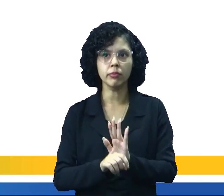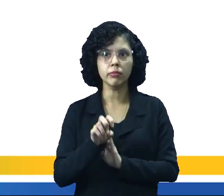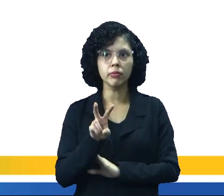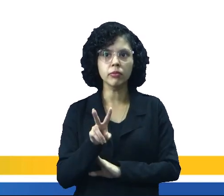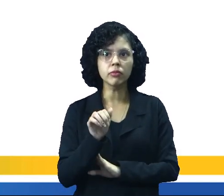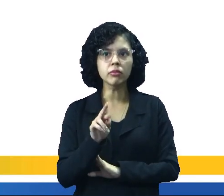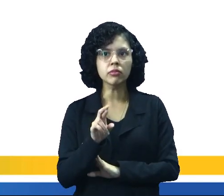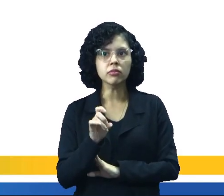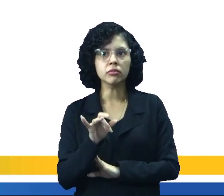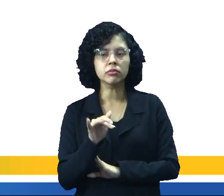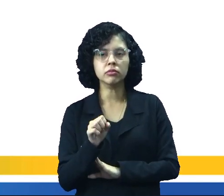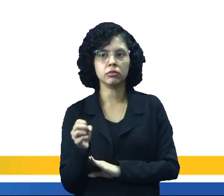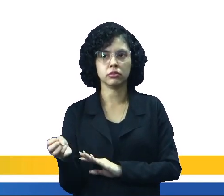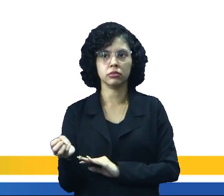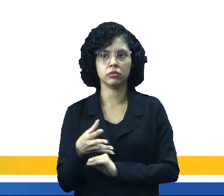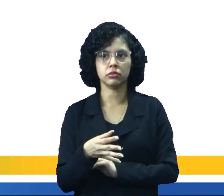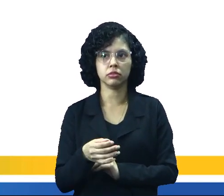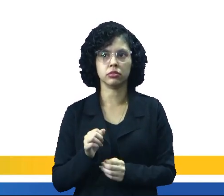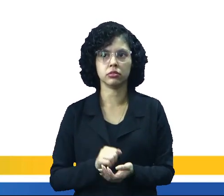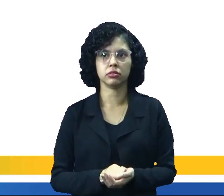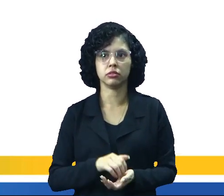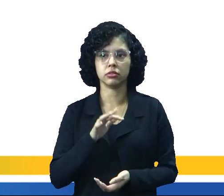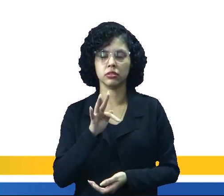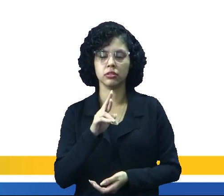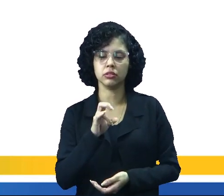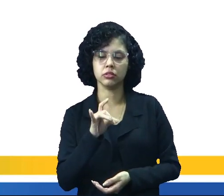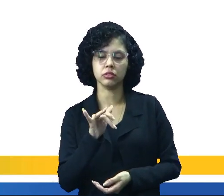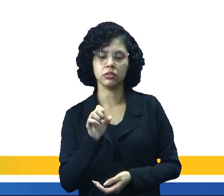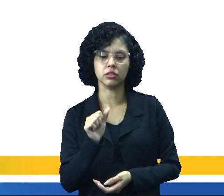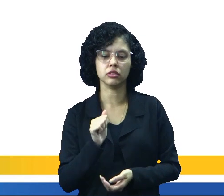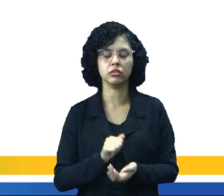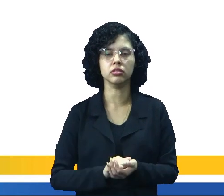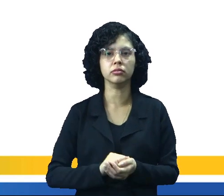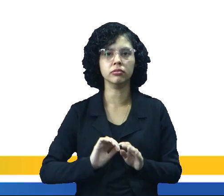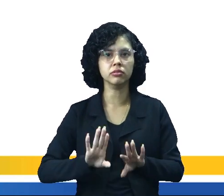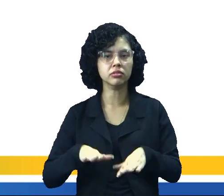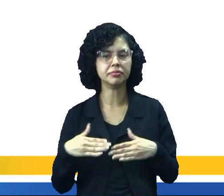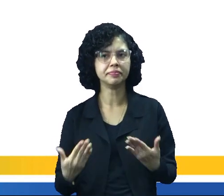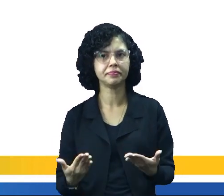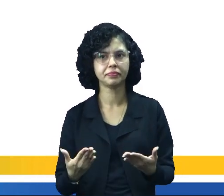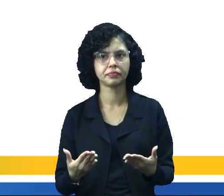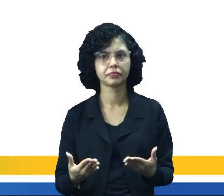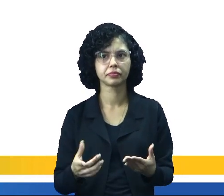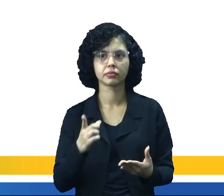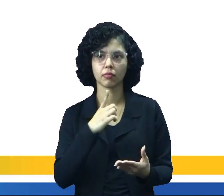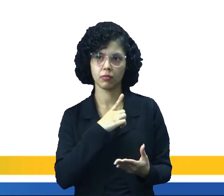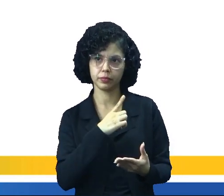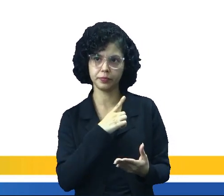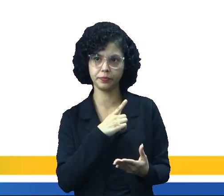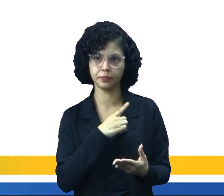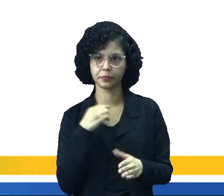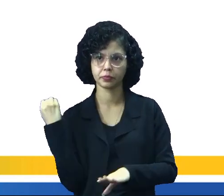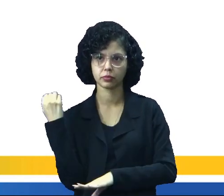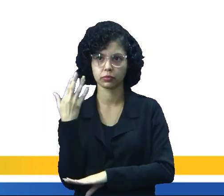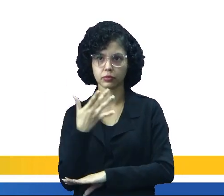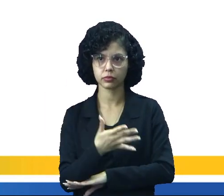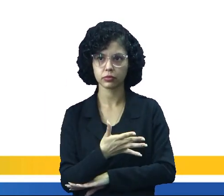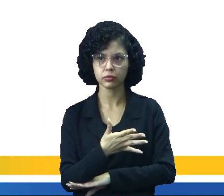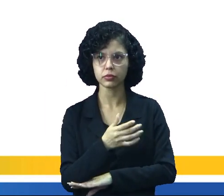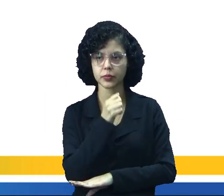e inaugurou novas formas estéticas, as quais atravessaram fronteiras de maneira que no